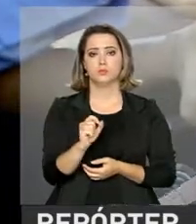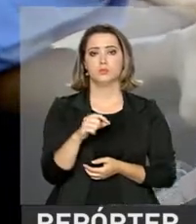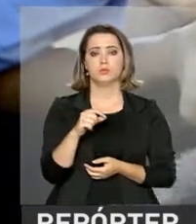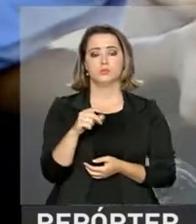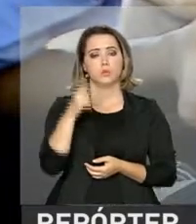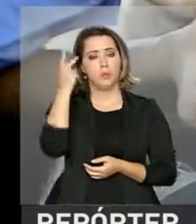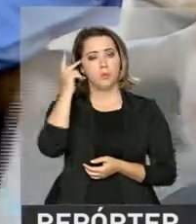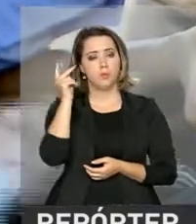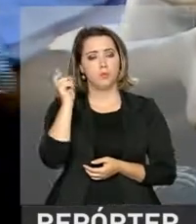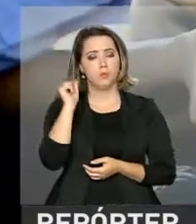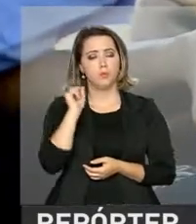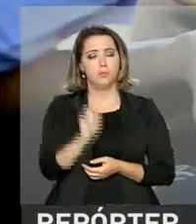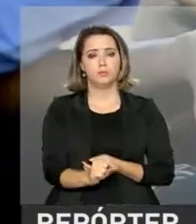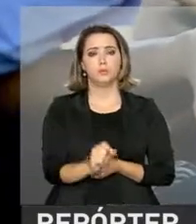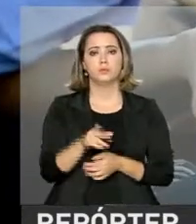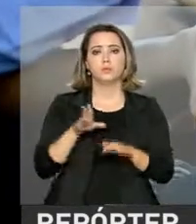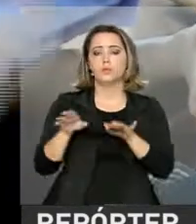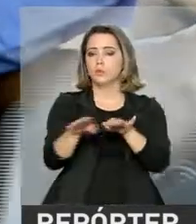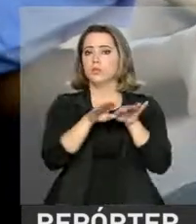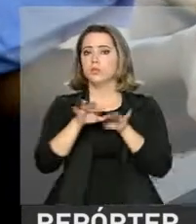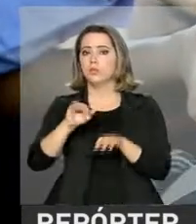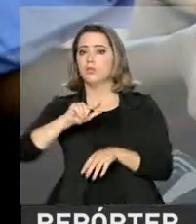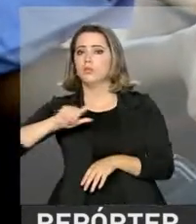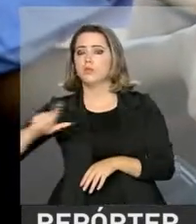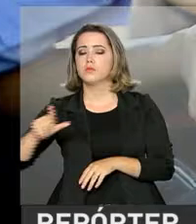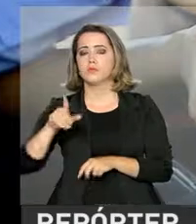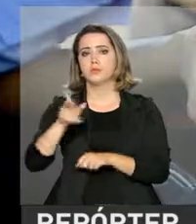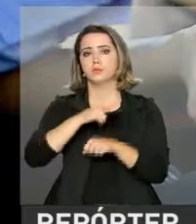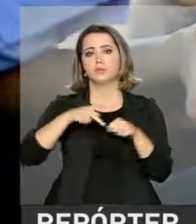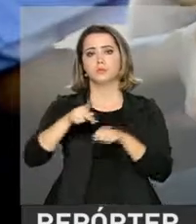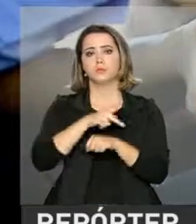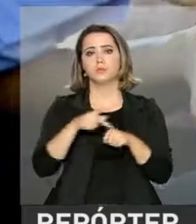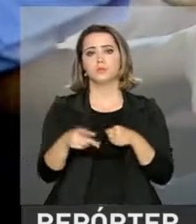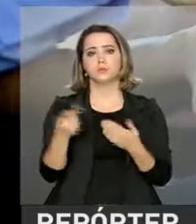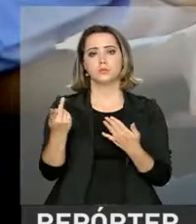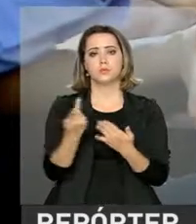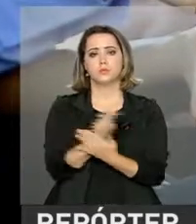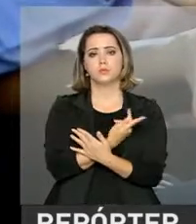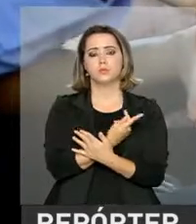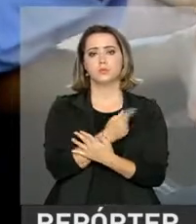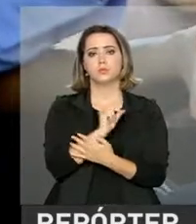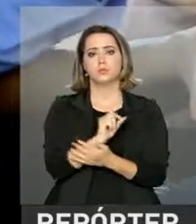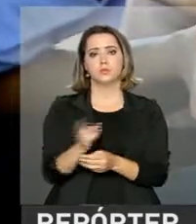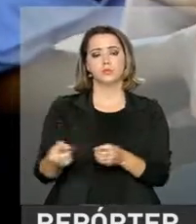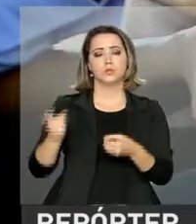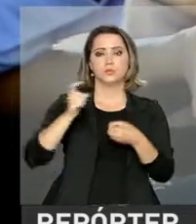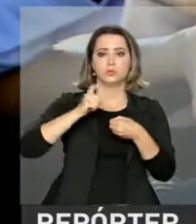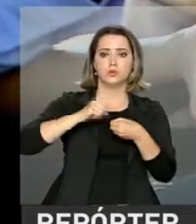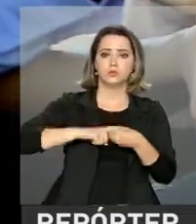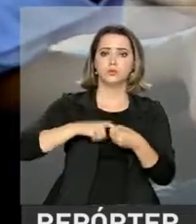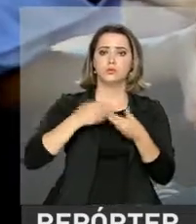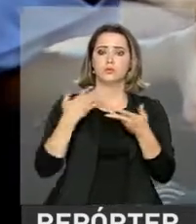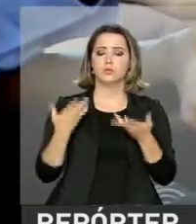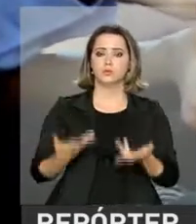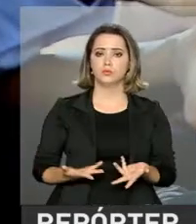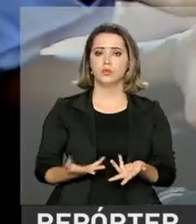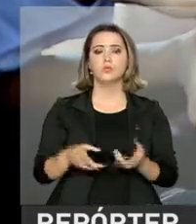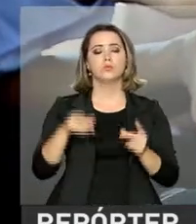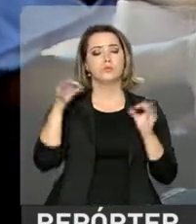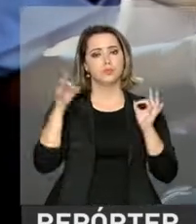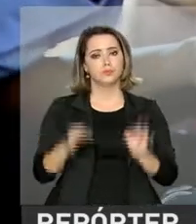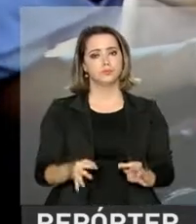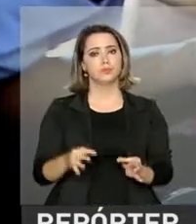para que o equilíbrio fiscal do país seja restabelecido e é, de